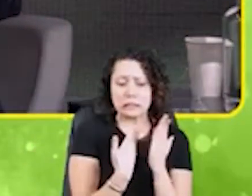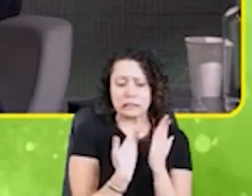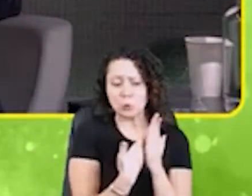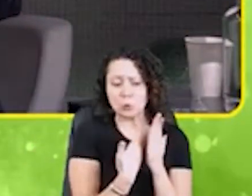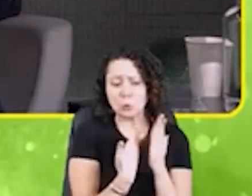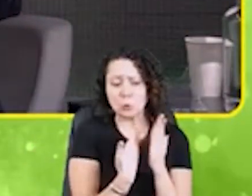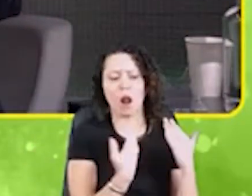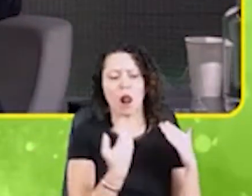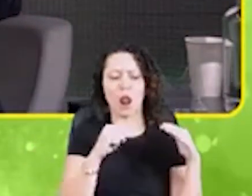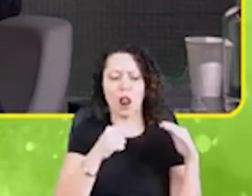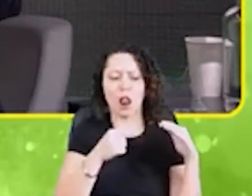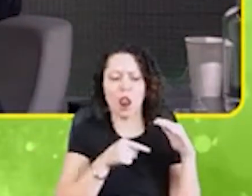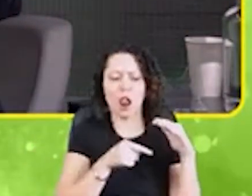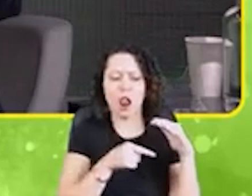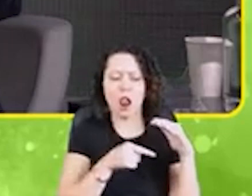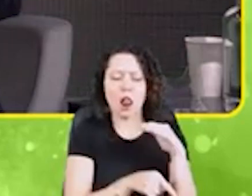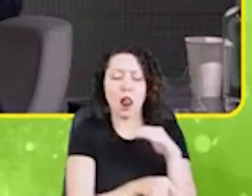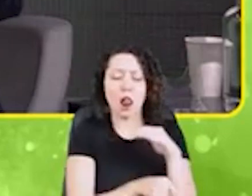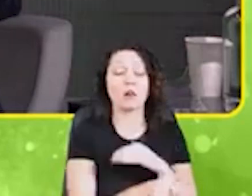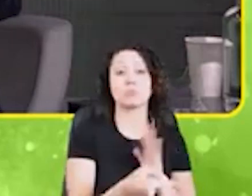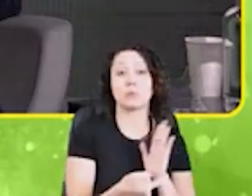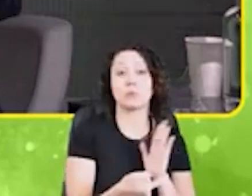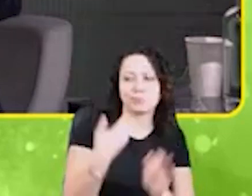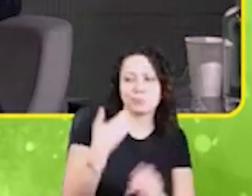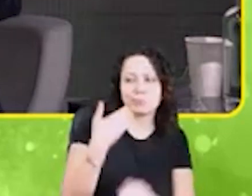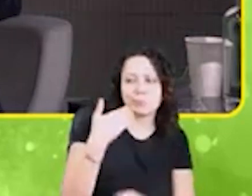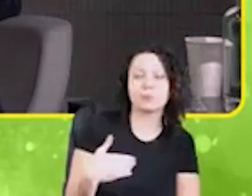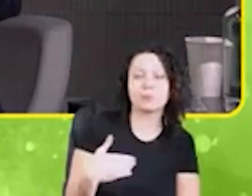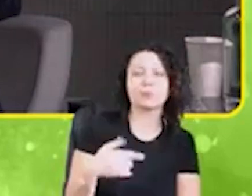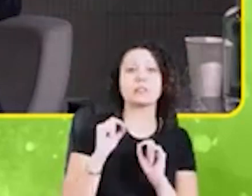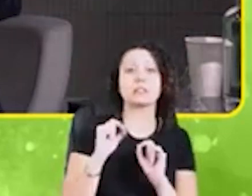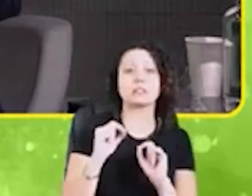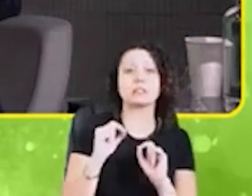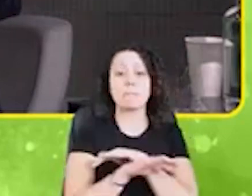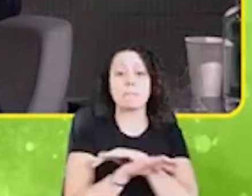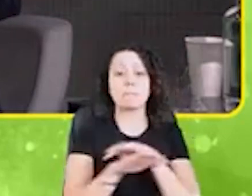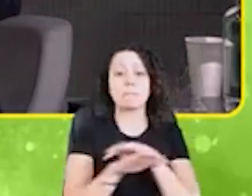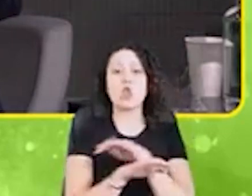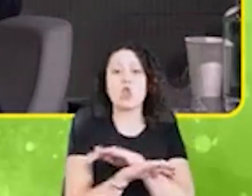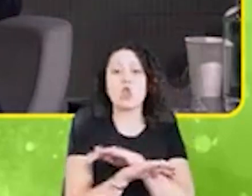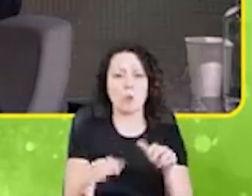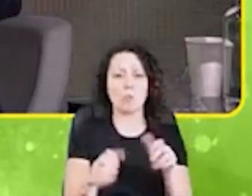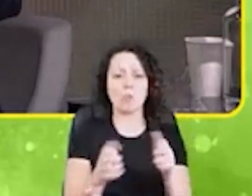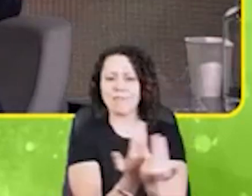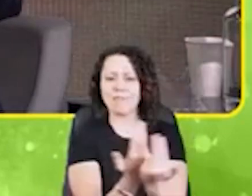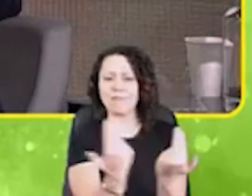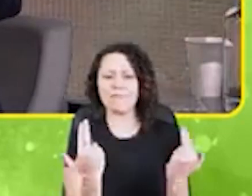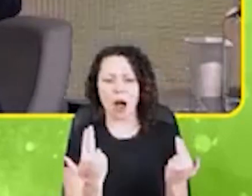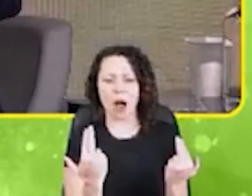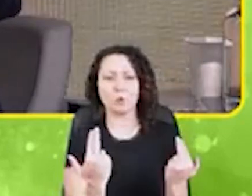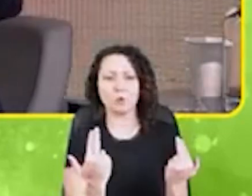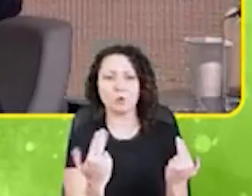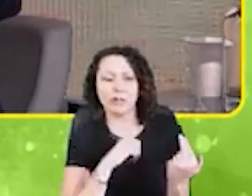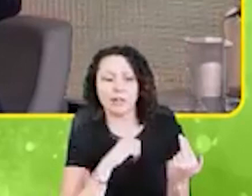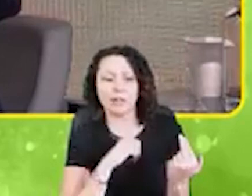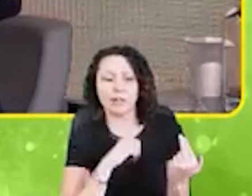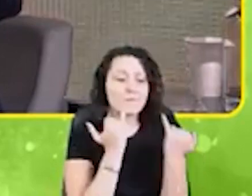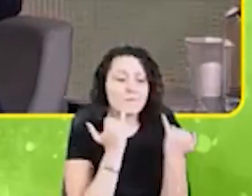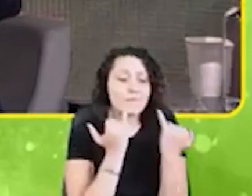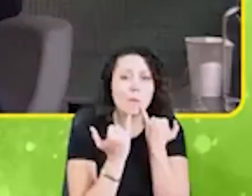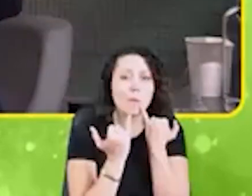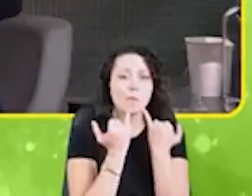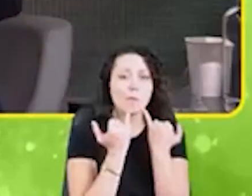e mostrar nos diversos biomas de aquele foi quem mostrou que tem coleta de dados e de terrenos e